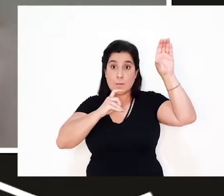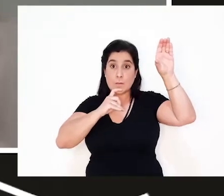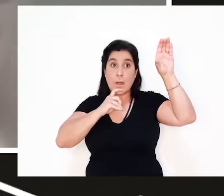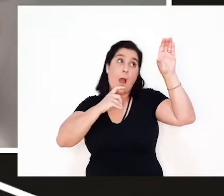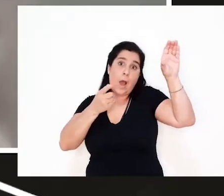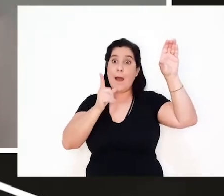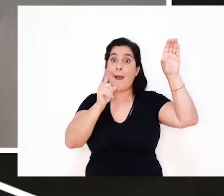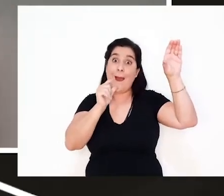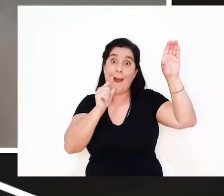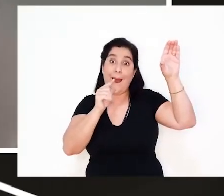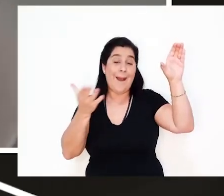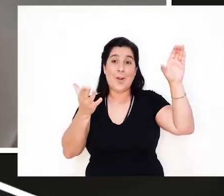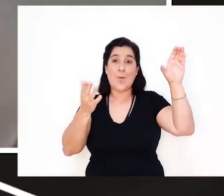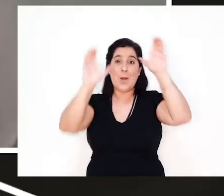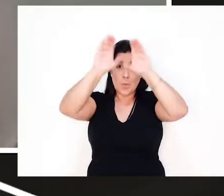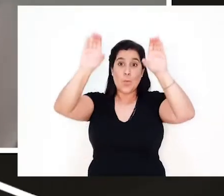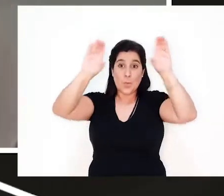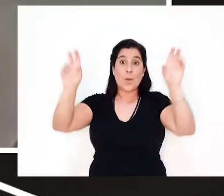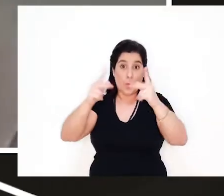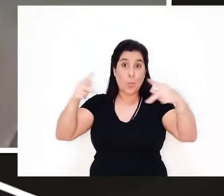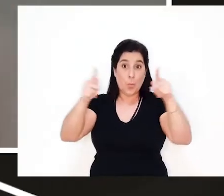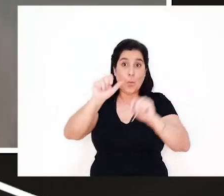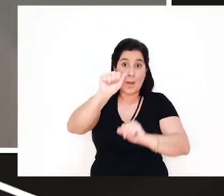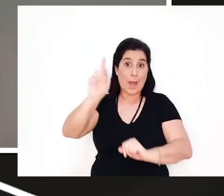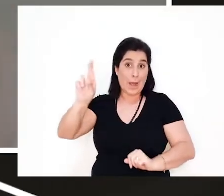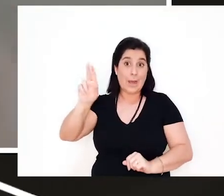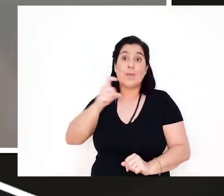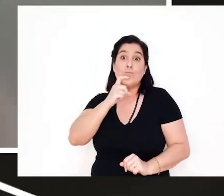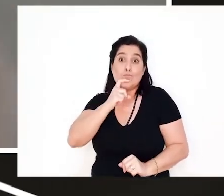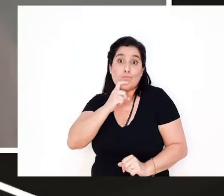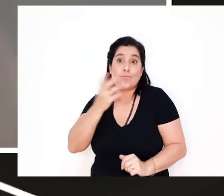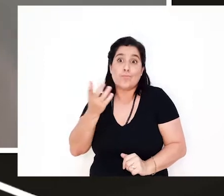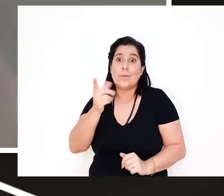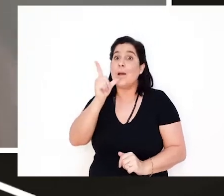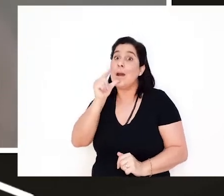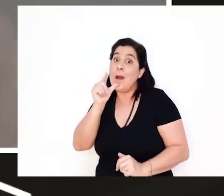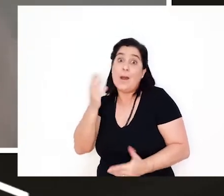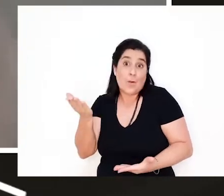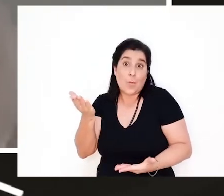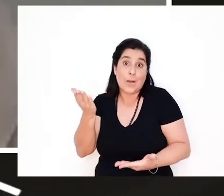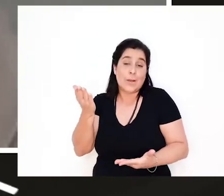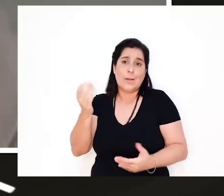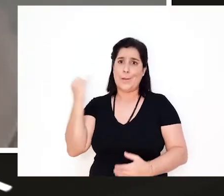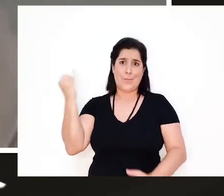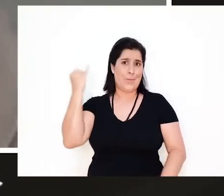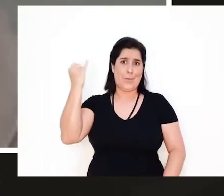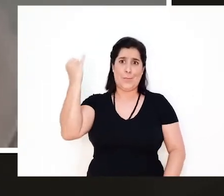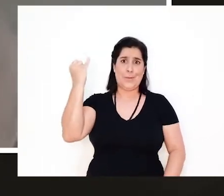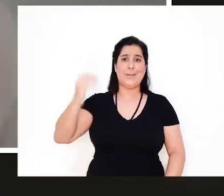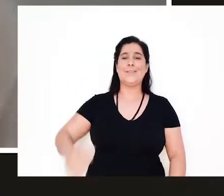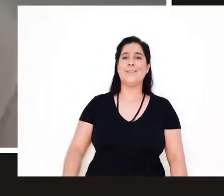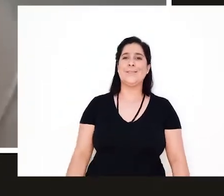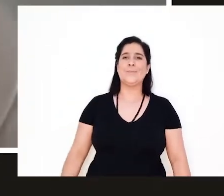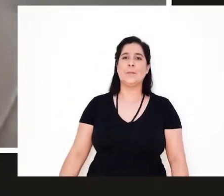Ela joga água para poder circular. Então, a gente necessita da água para tudo, né? Então, é muito importante na vida da